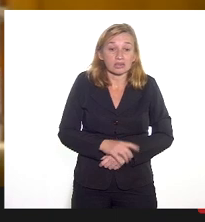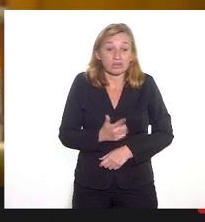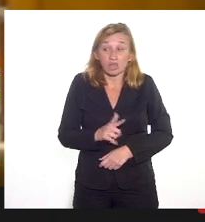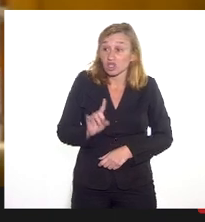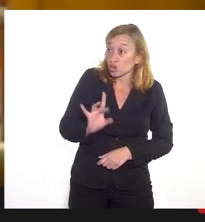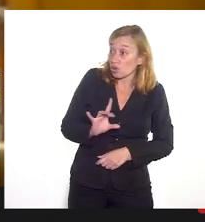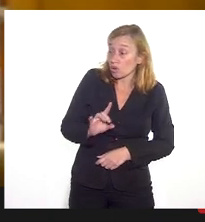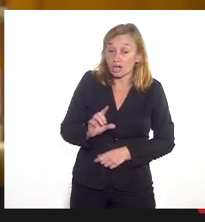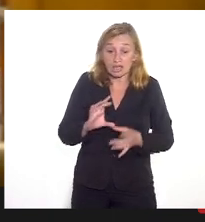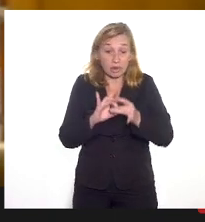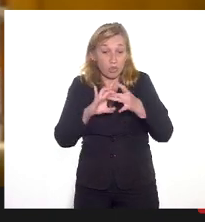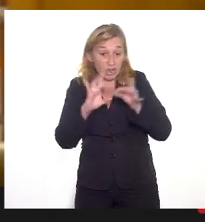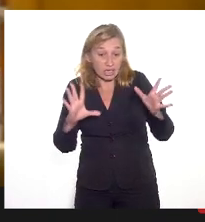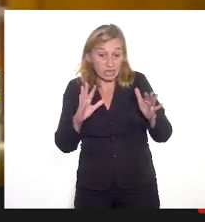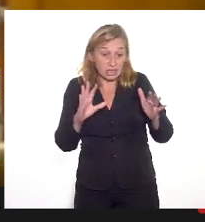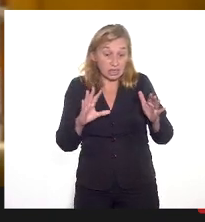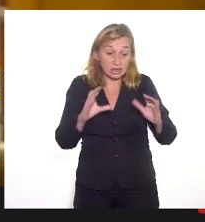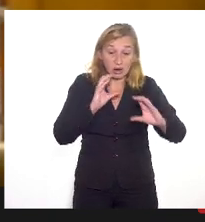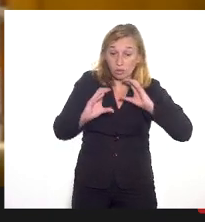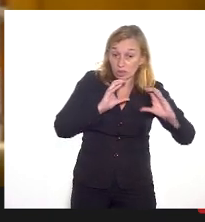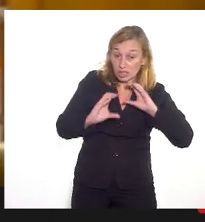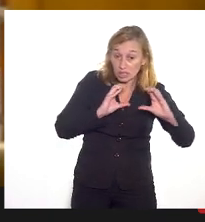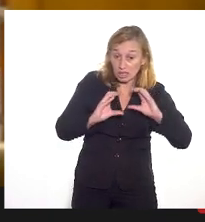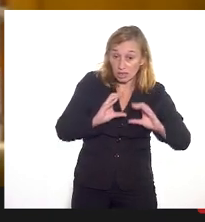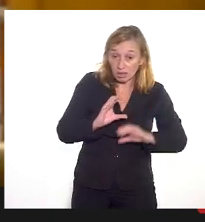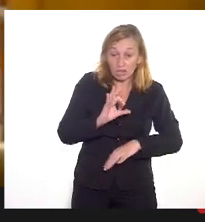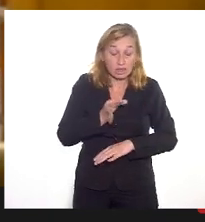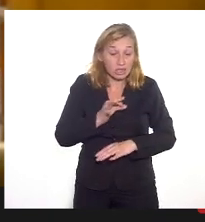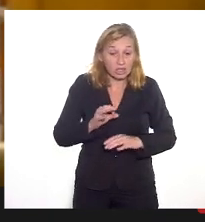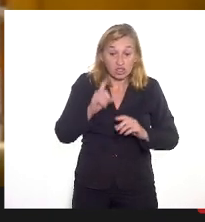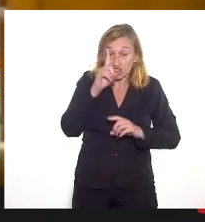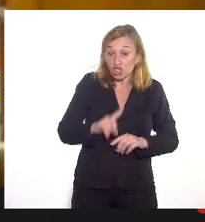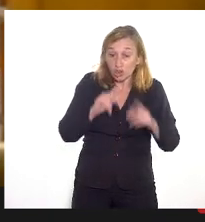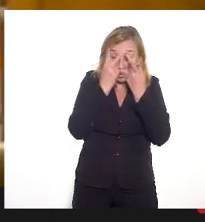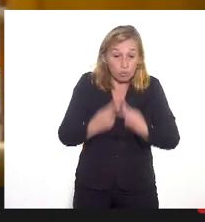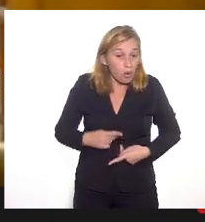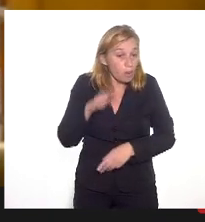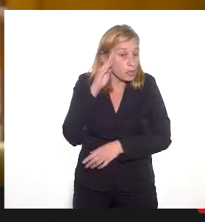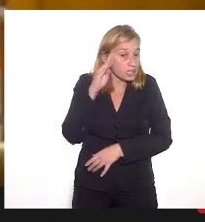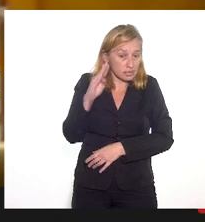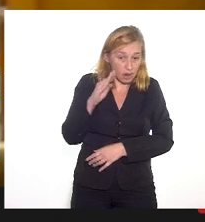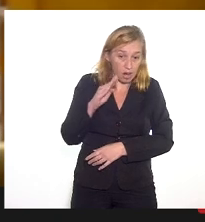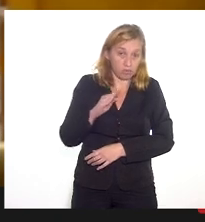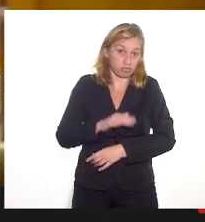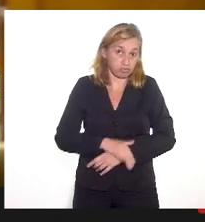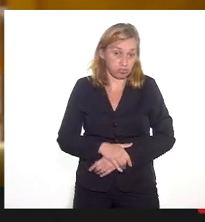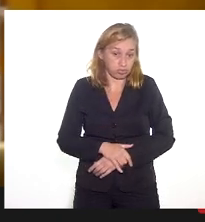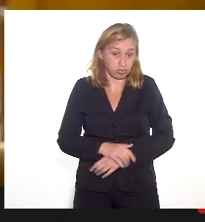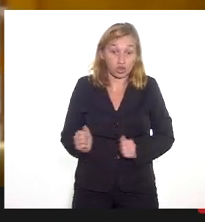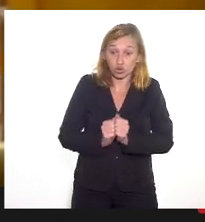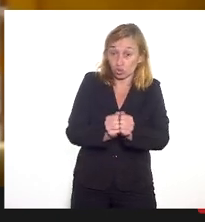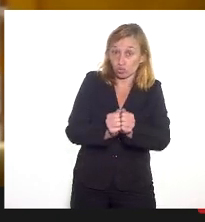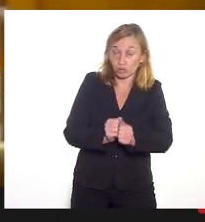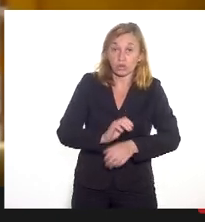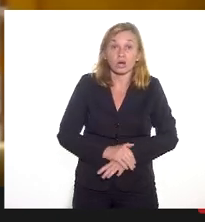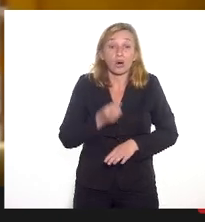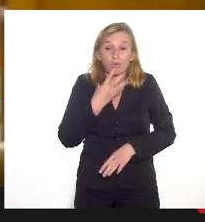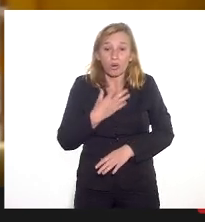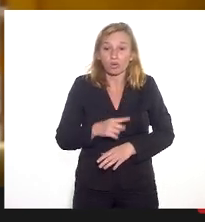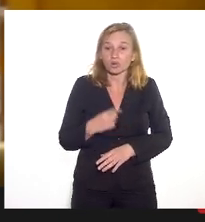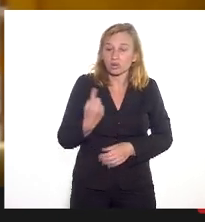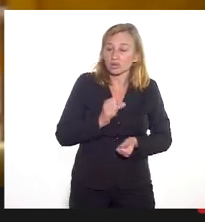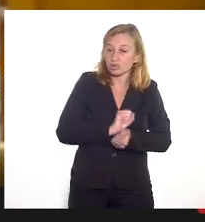a democracia na comunicação e a efetividade dos direitos humanos. Então, é uma pauta fundamental e elas andam juntas. Bom, nós esperamos